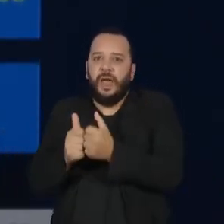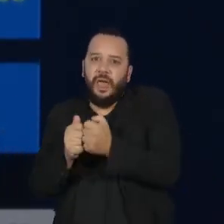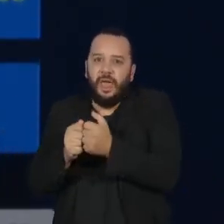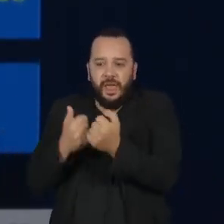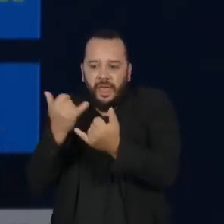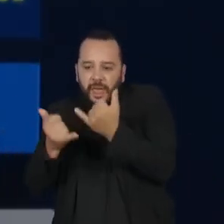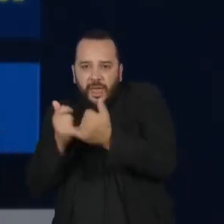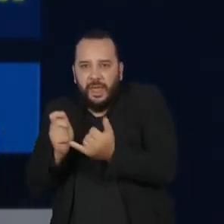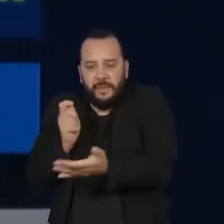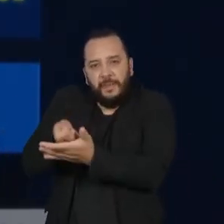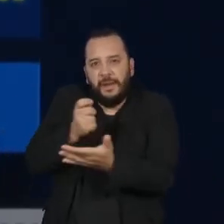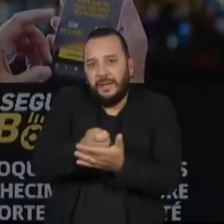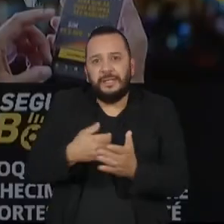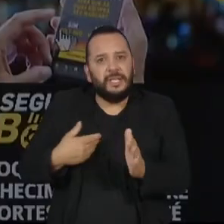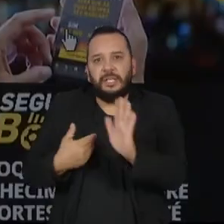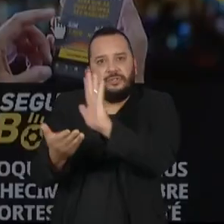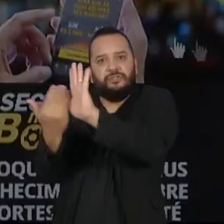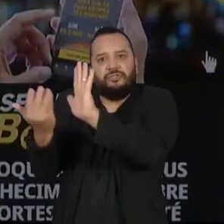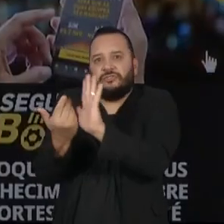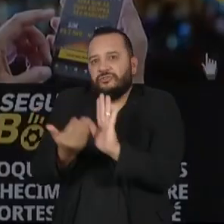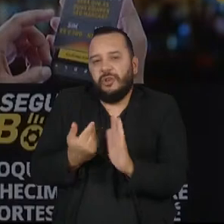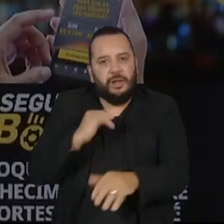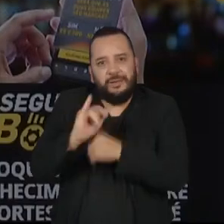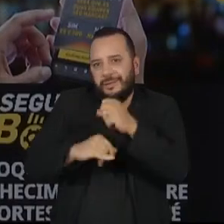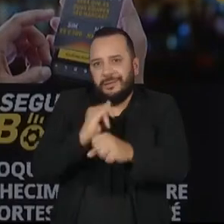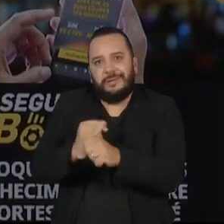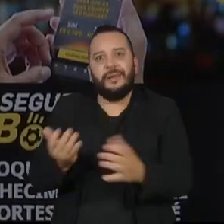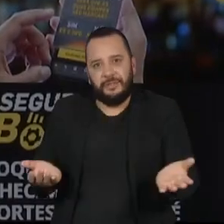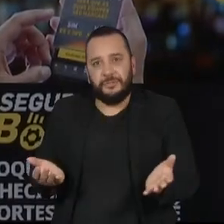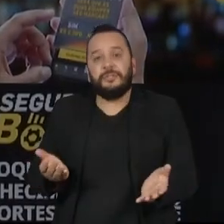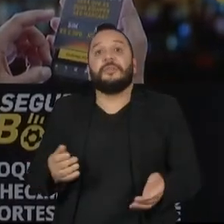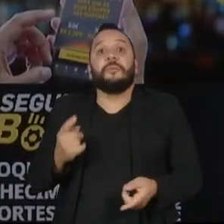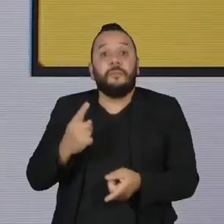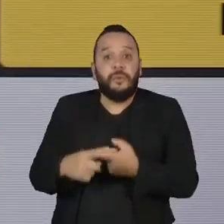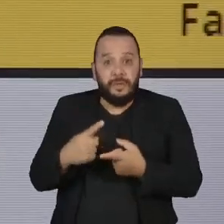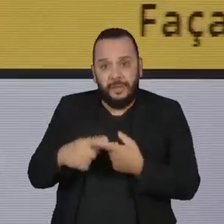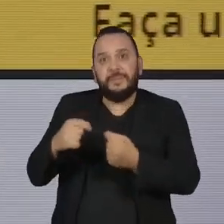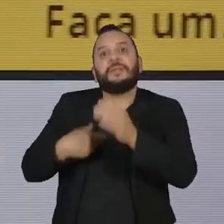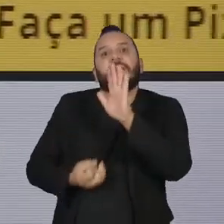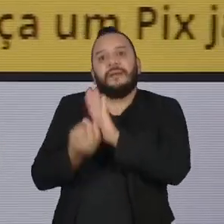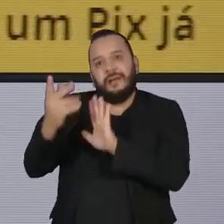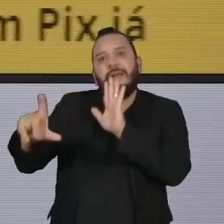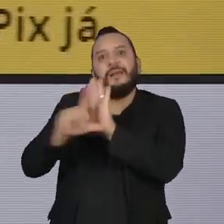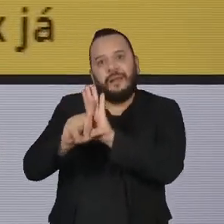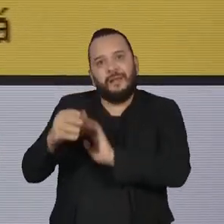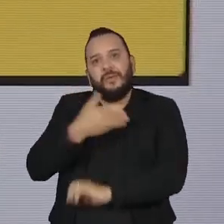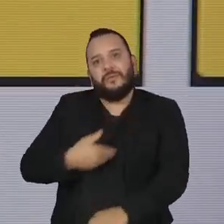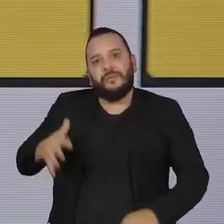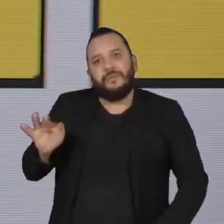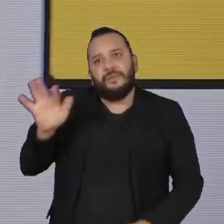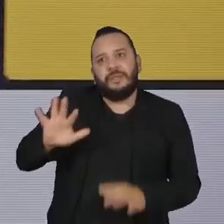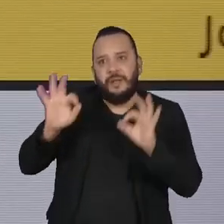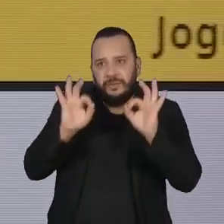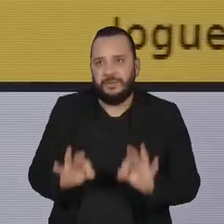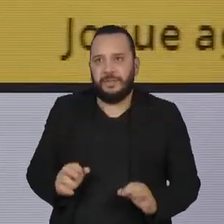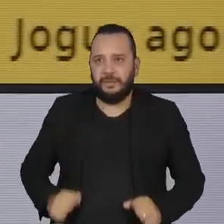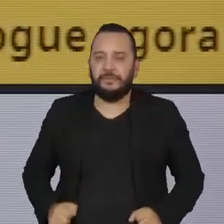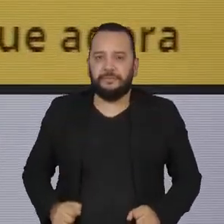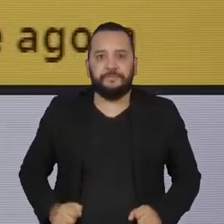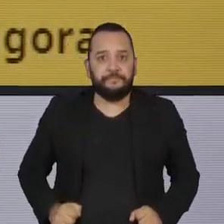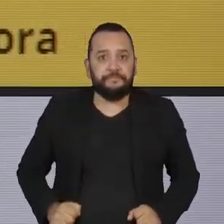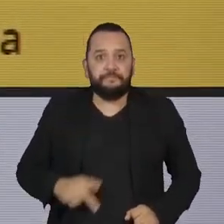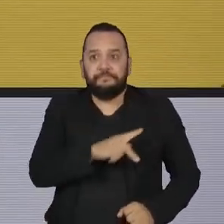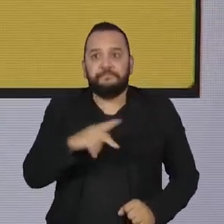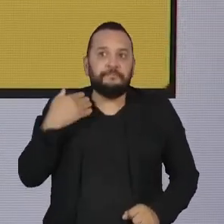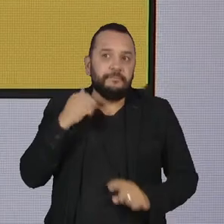objetivo é a retirada das páginas na internet até que o setor seja regulamentado pelo governo federal. O presidente do Banco